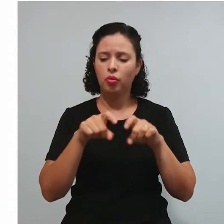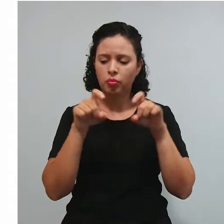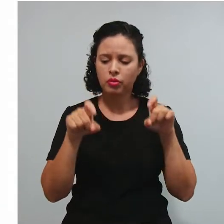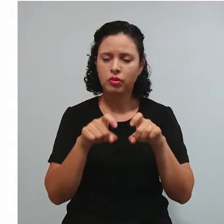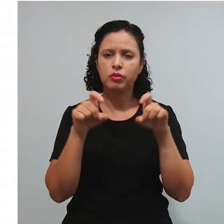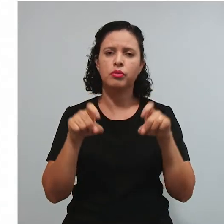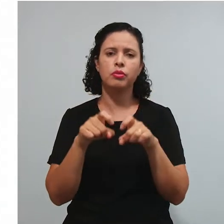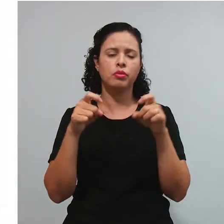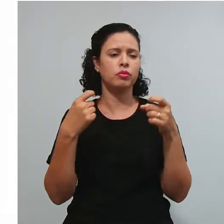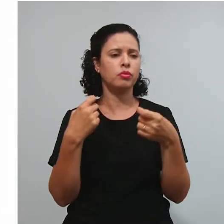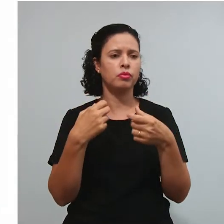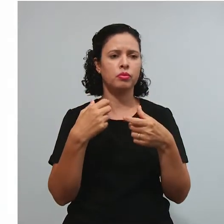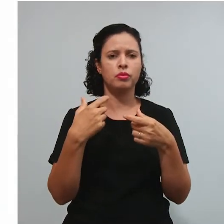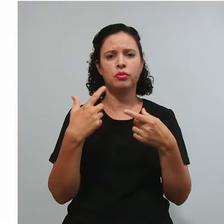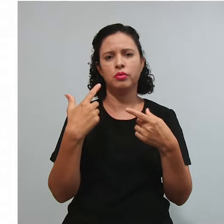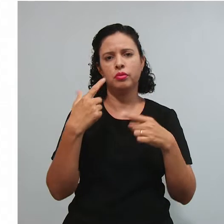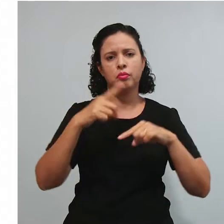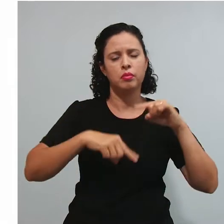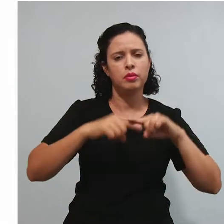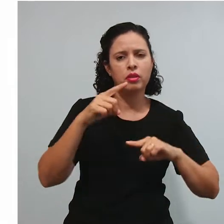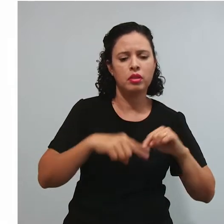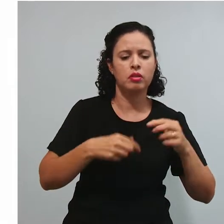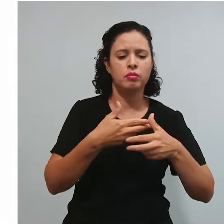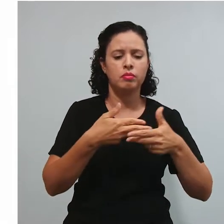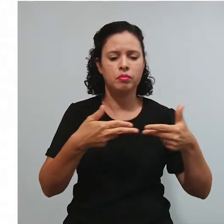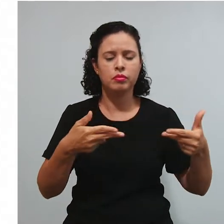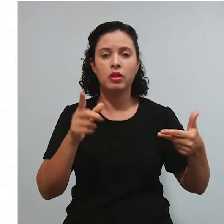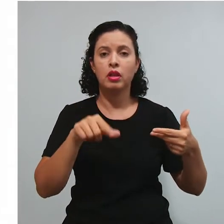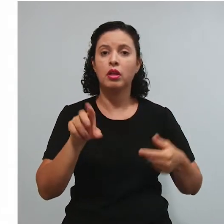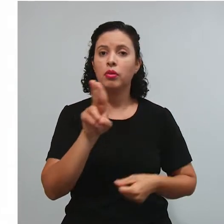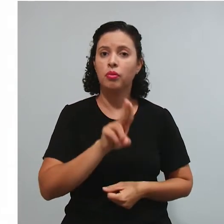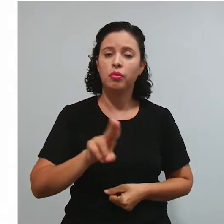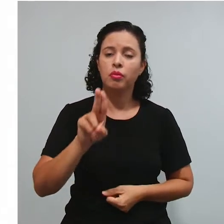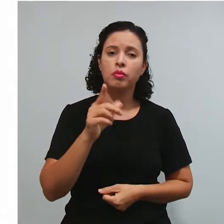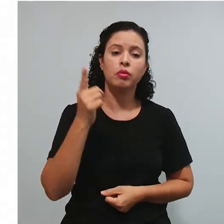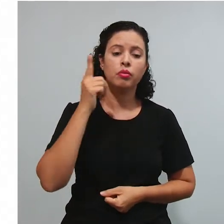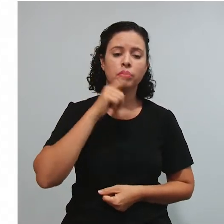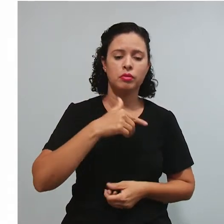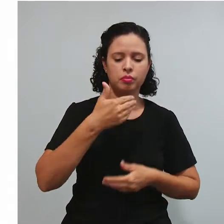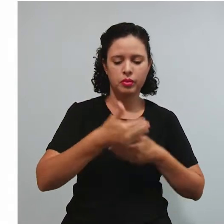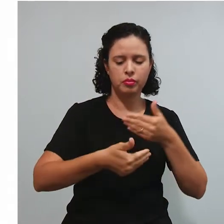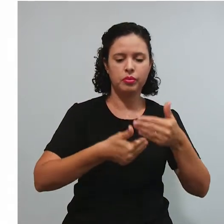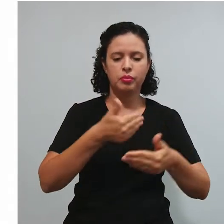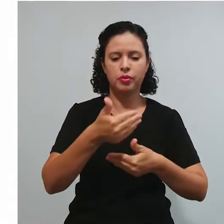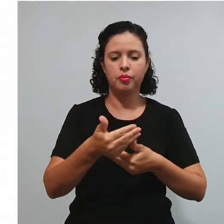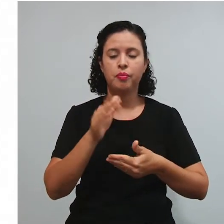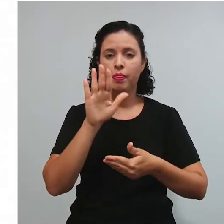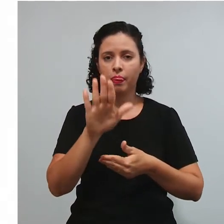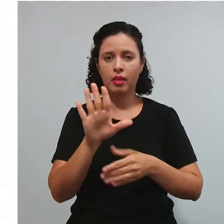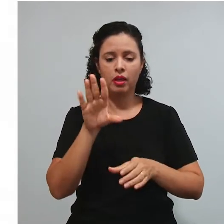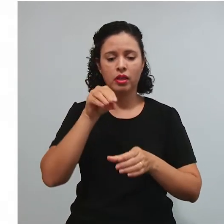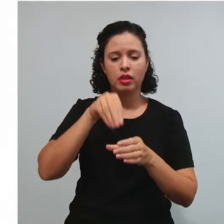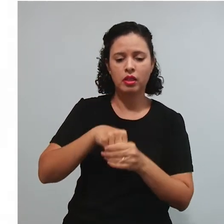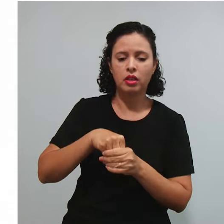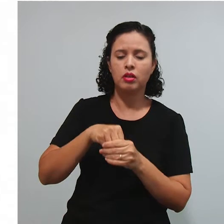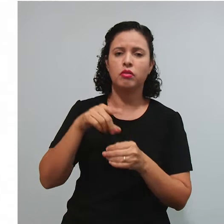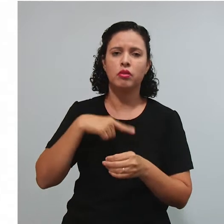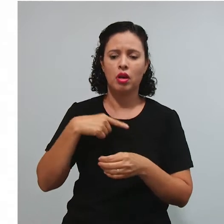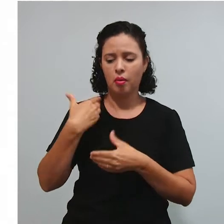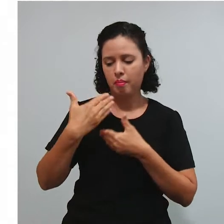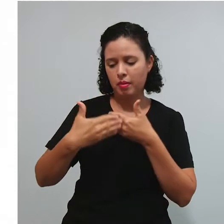Tudo isso que a gente utiliza para que a coisa funcione, para que a coisa ande. Aí aqui dentro vai haver todo